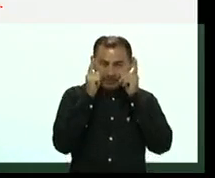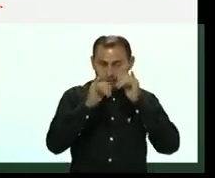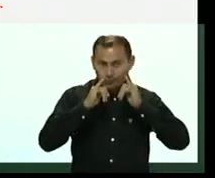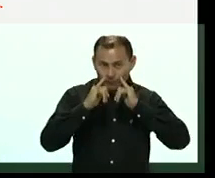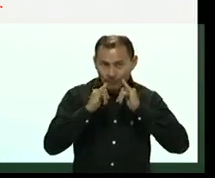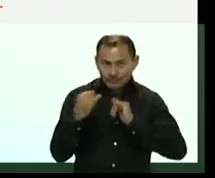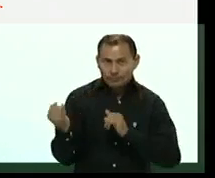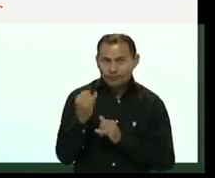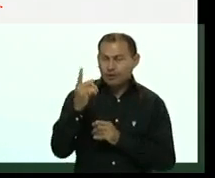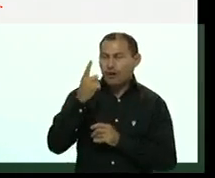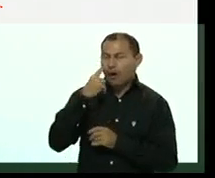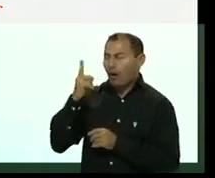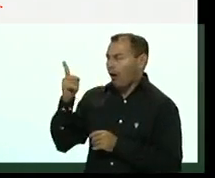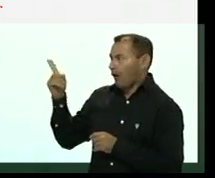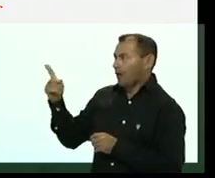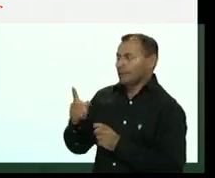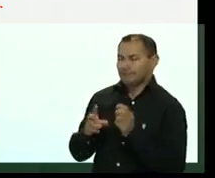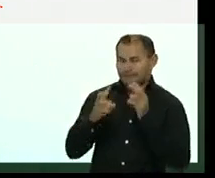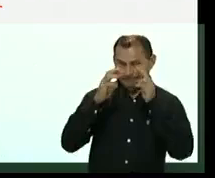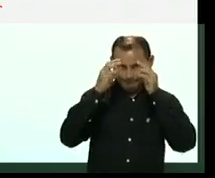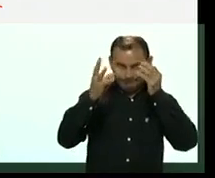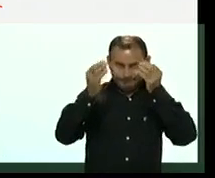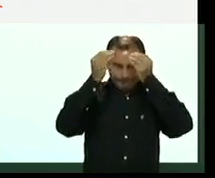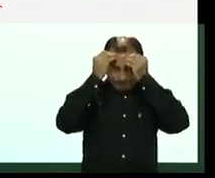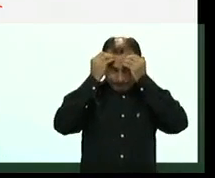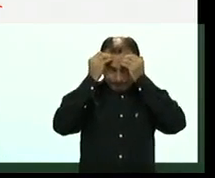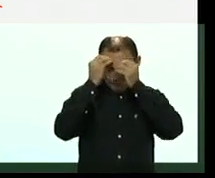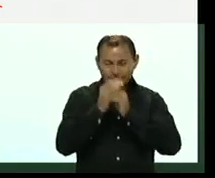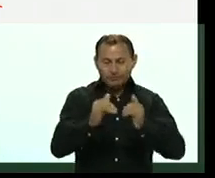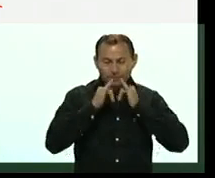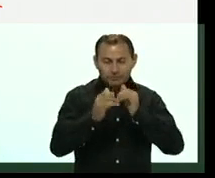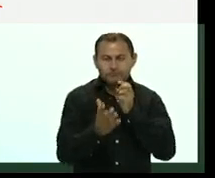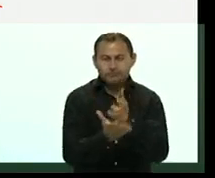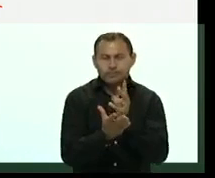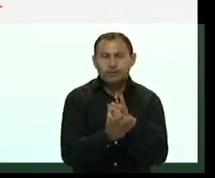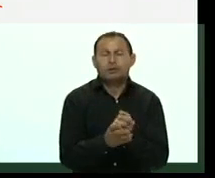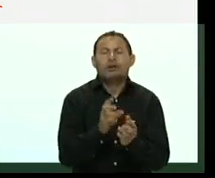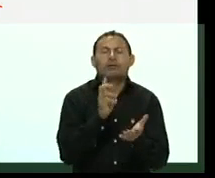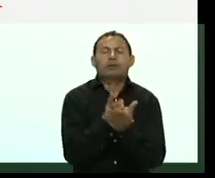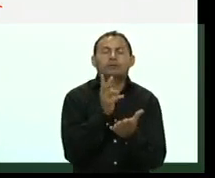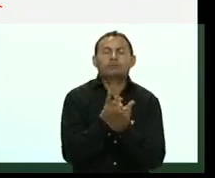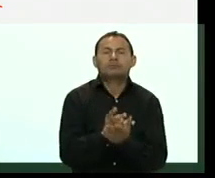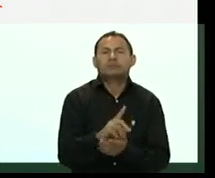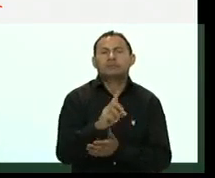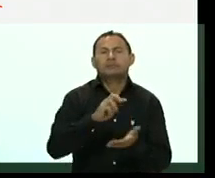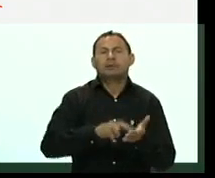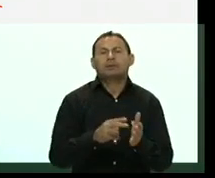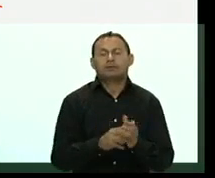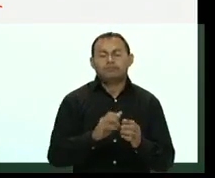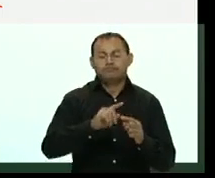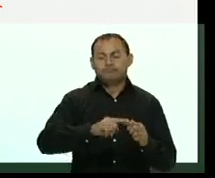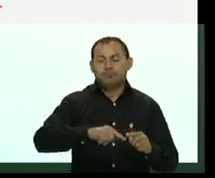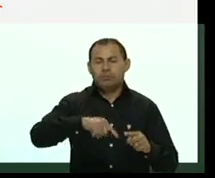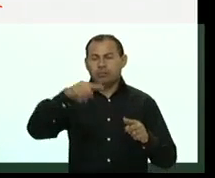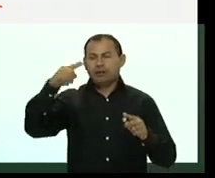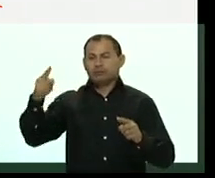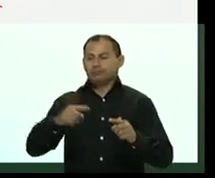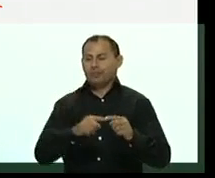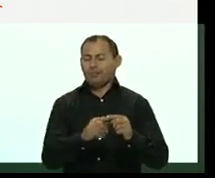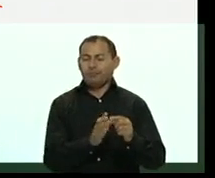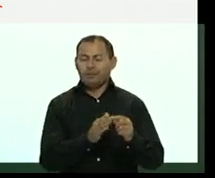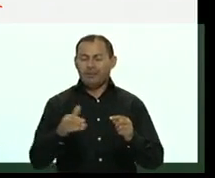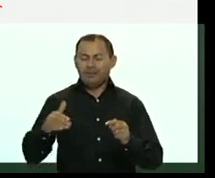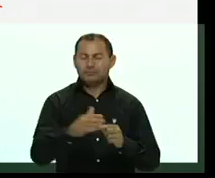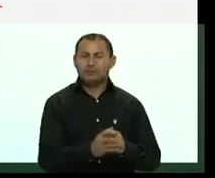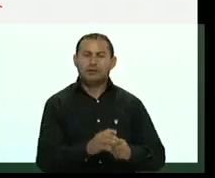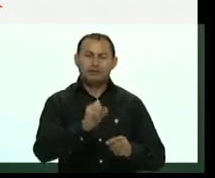informação importante que as funções trigonométricas elas são contínuas. Retomando, o que é contínua? Quer dizer que ela não tem aquele salto. Geralmente a